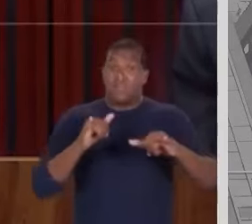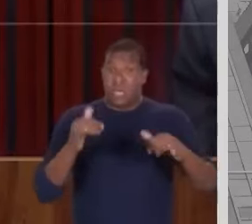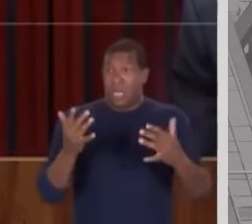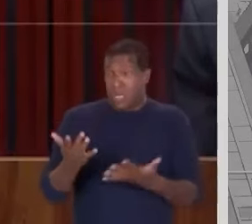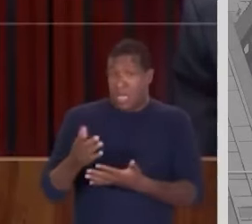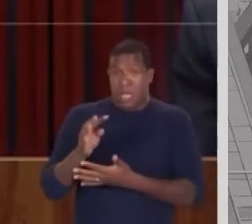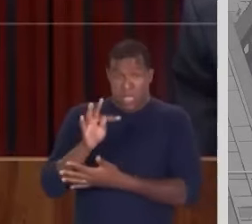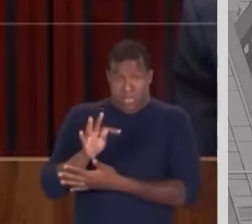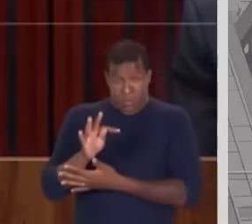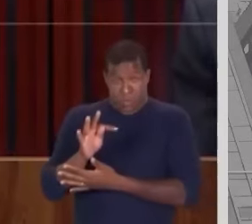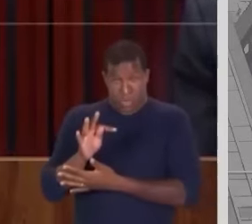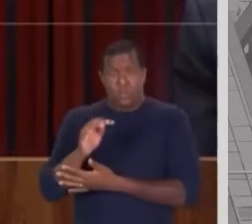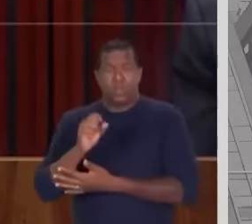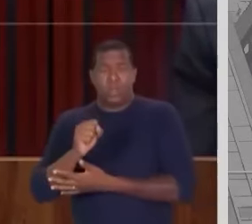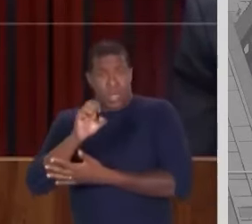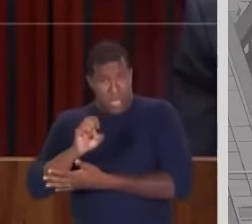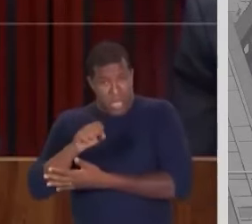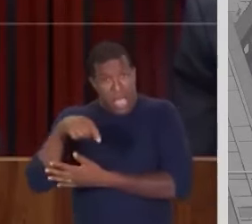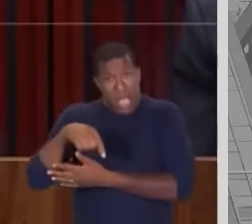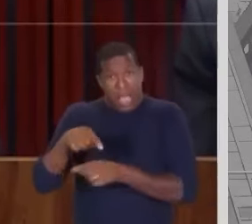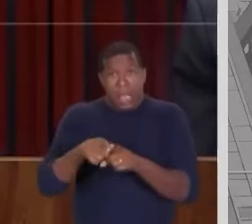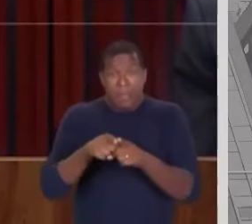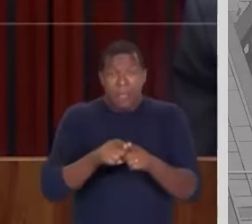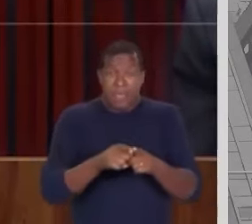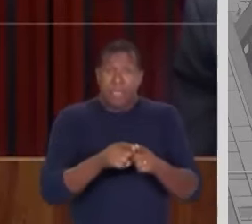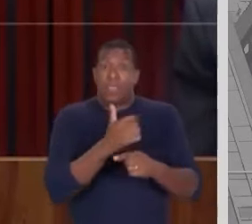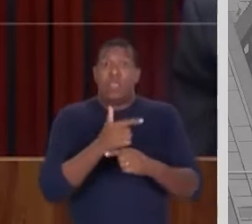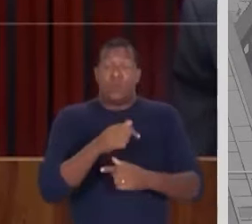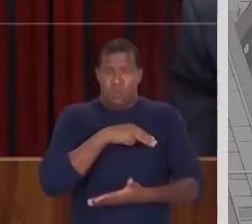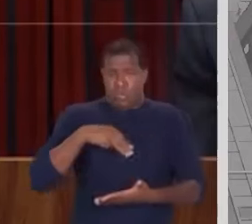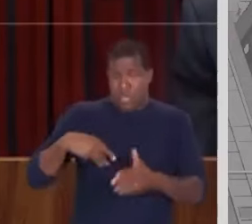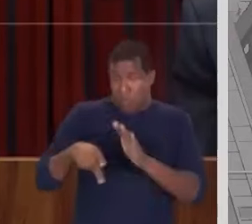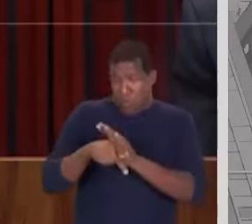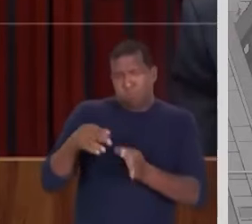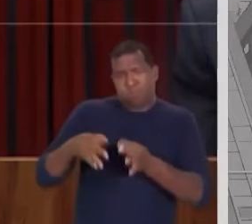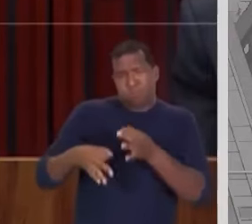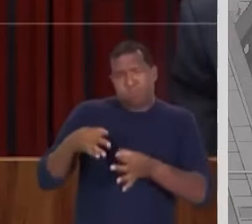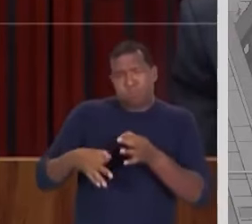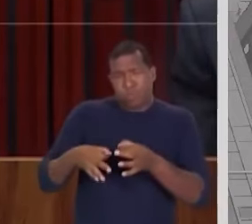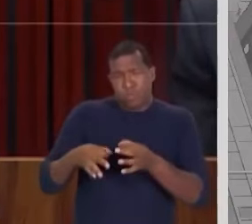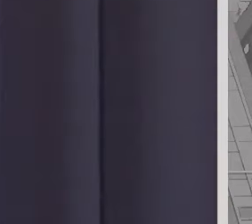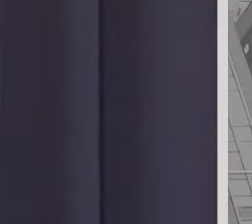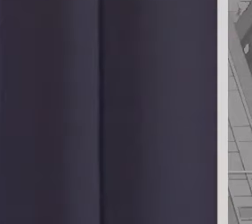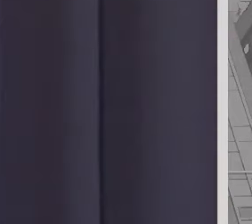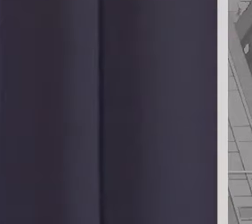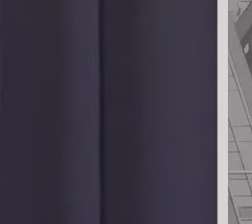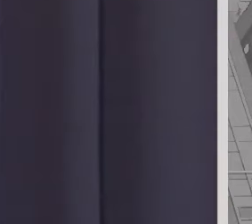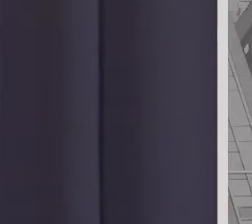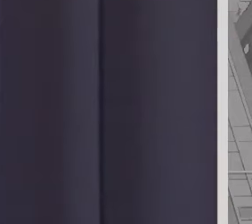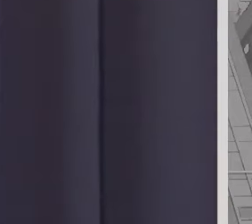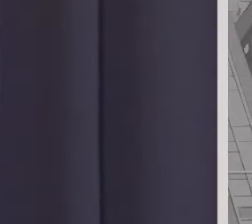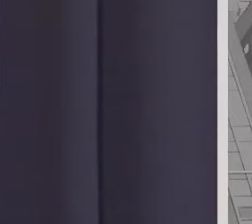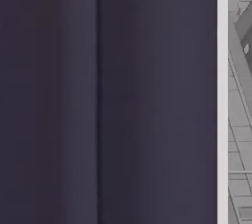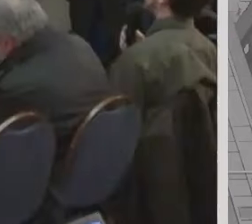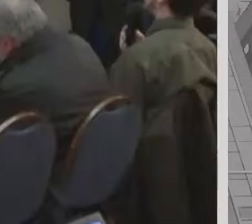que ver o seguinte também, mano. Nós tivemos, há um estudo do próprio Senado que aponta